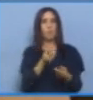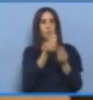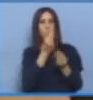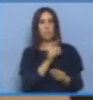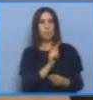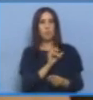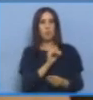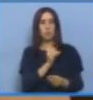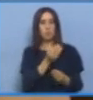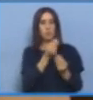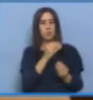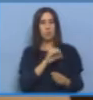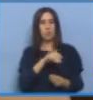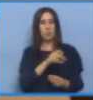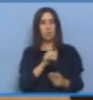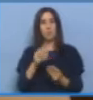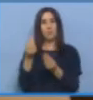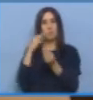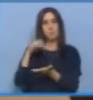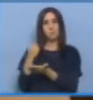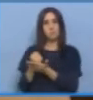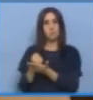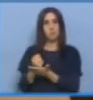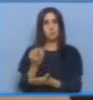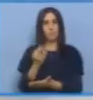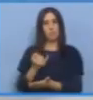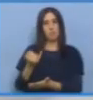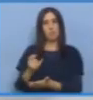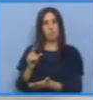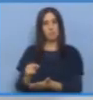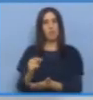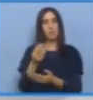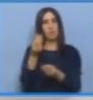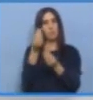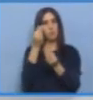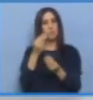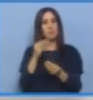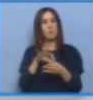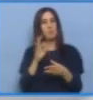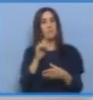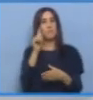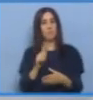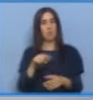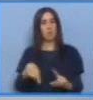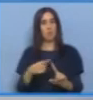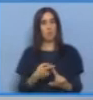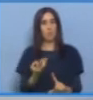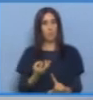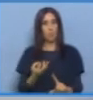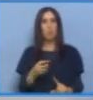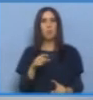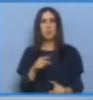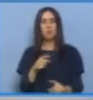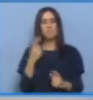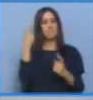leigos missionários combonianos, seja depois de terminar esta formação também, a formação da FEC, que nós fizemos ao longo deste ano, e todo o discernimento